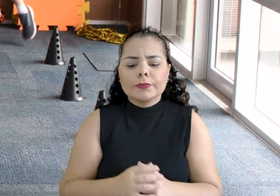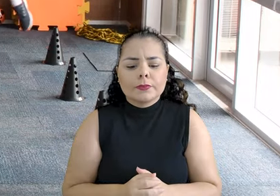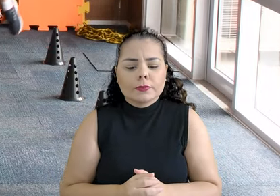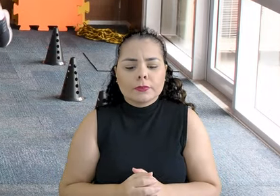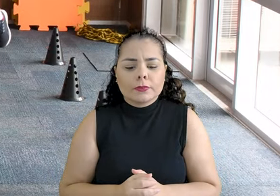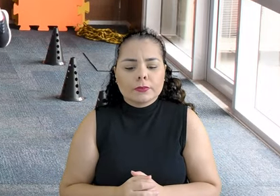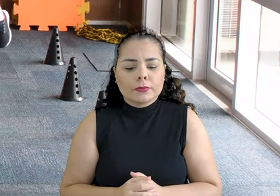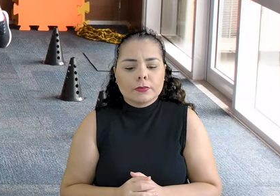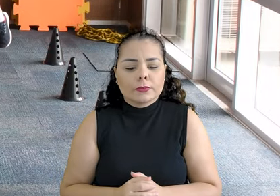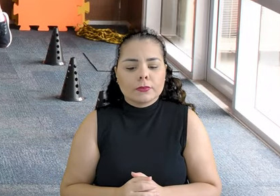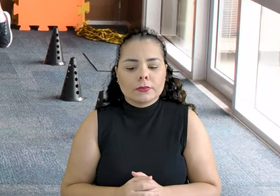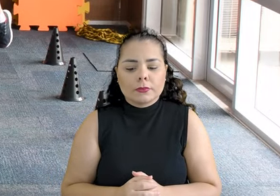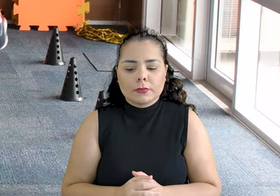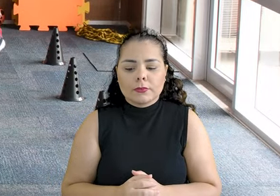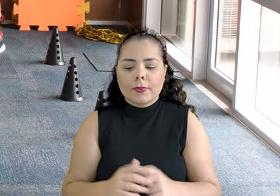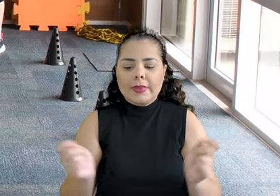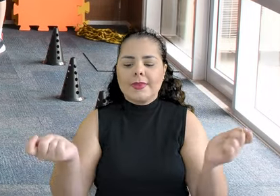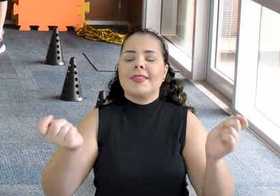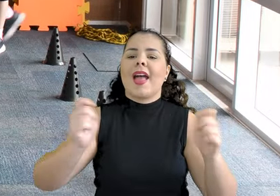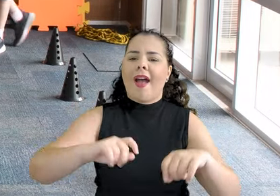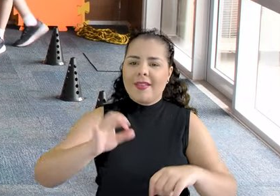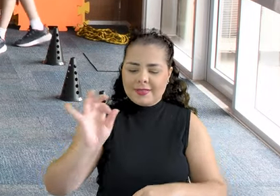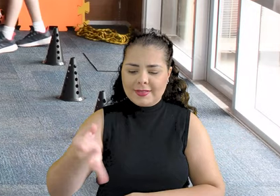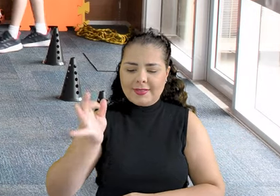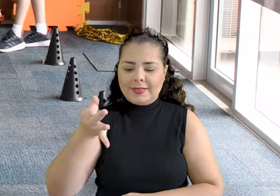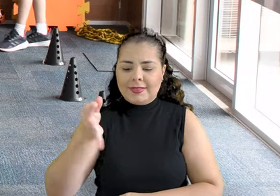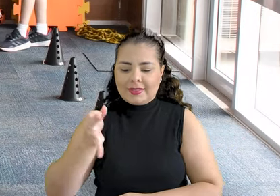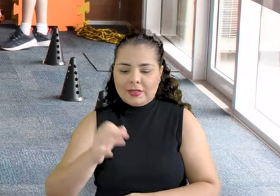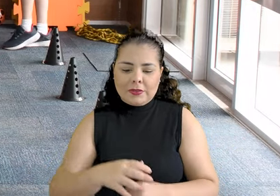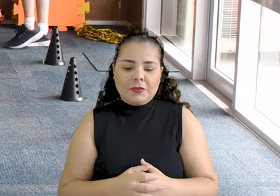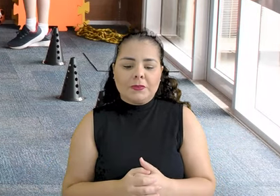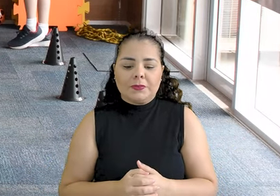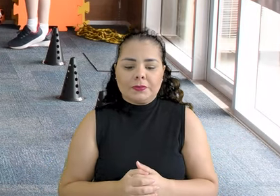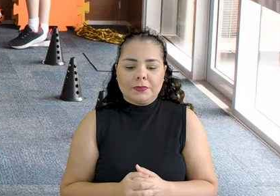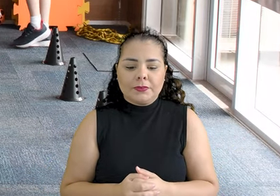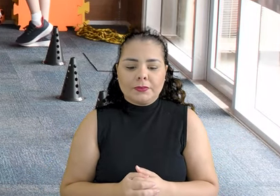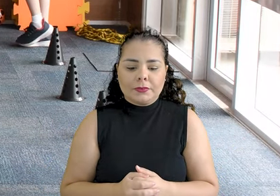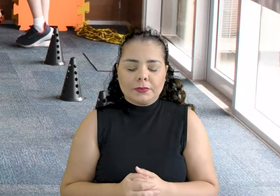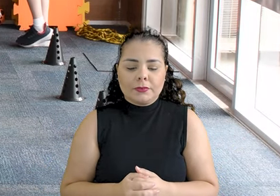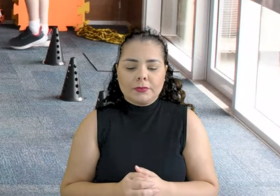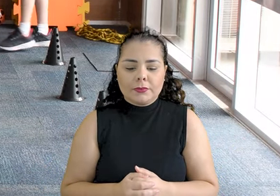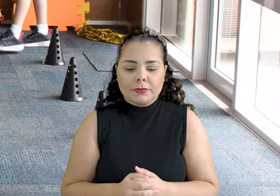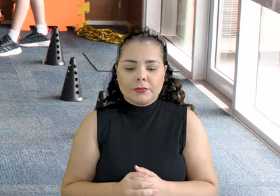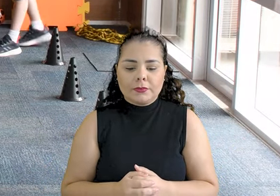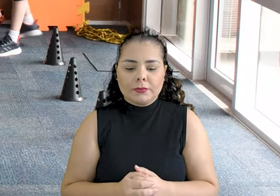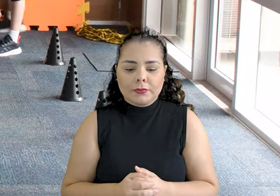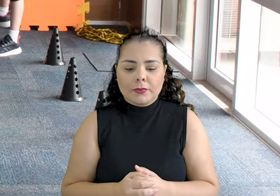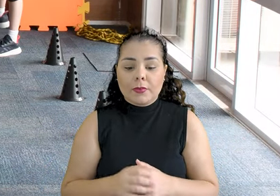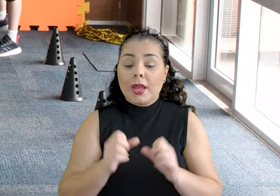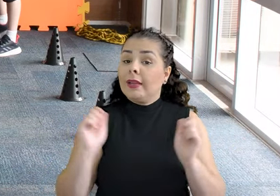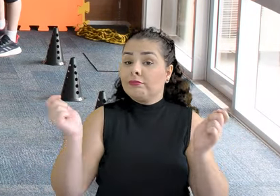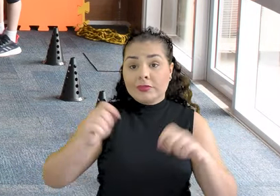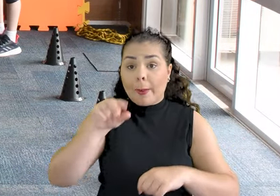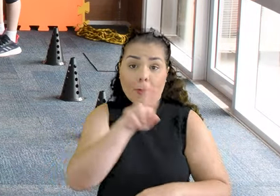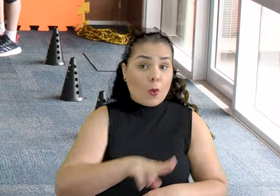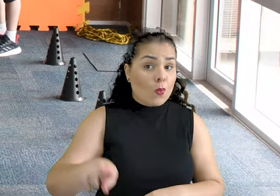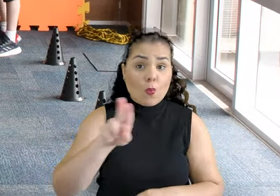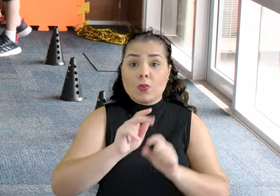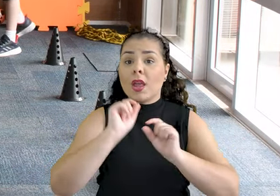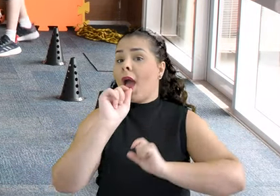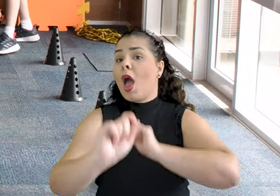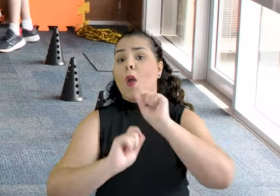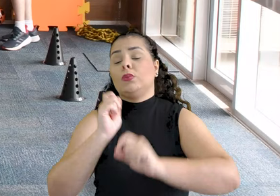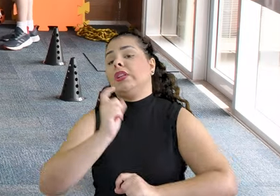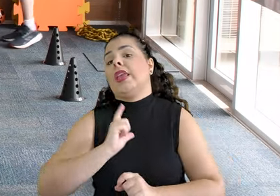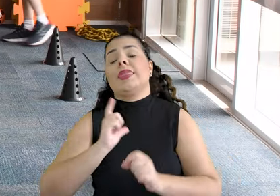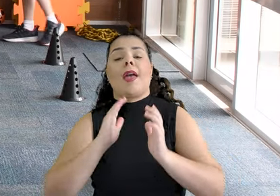Tem. Que pode ser colorido também. Será que fica bonitinho? Sim, porque se tiver isso daqui em casa, já pode usar. Esse daí é leve, ele vai tropeçar e